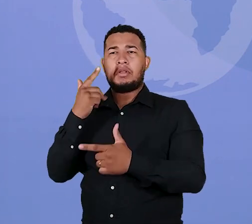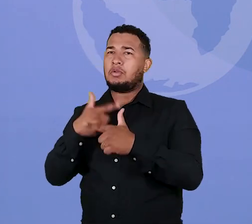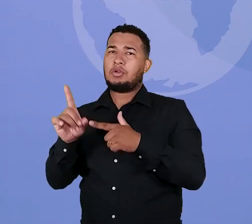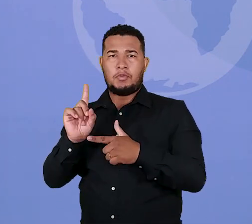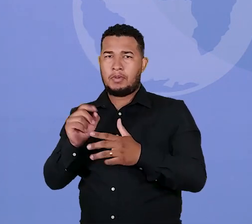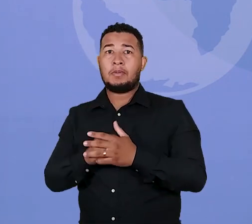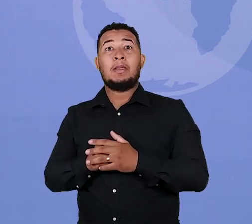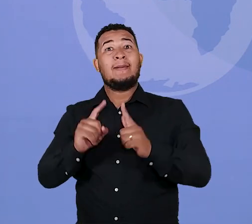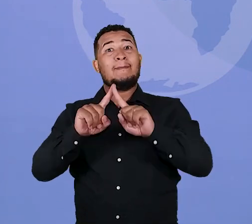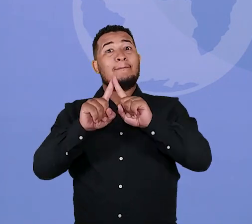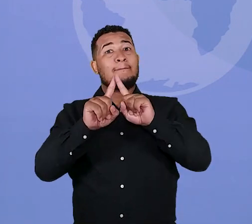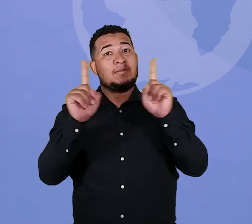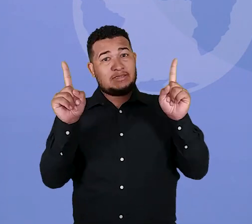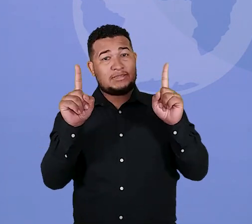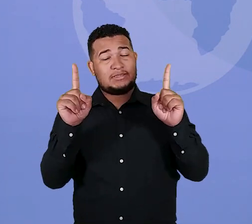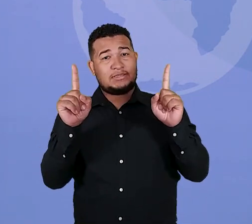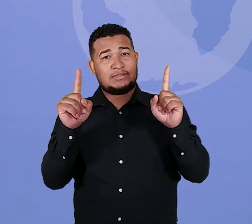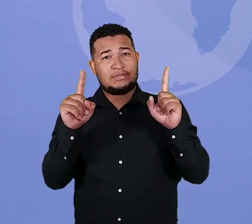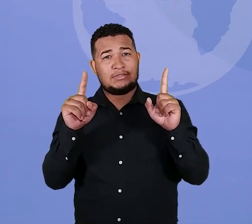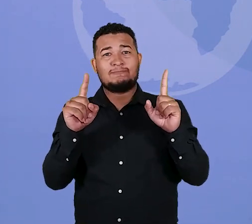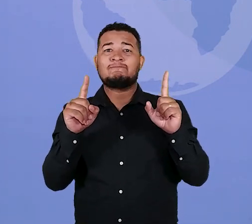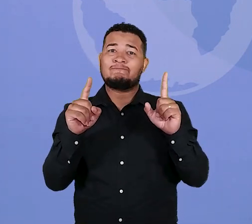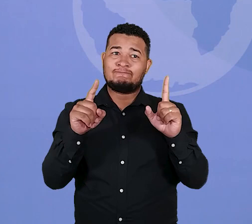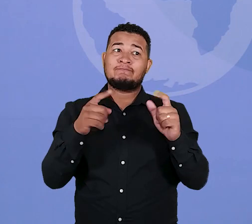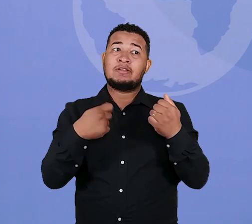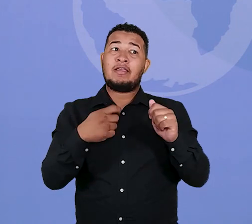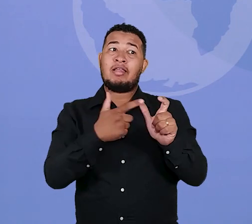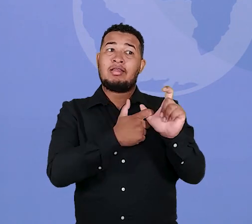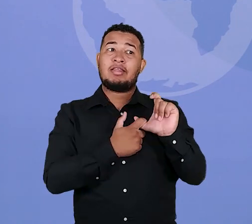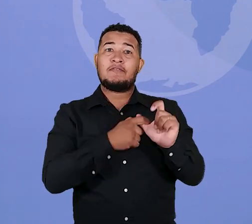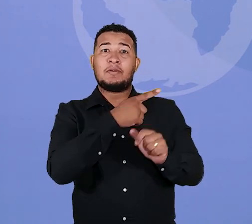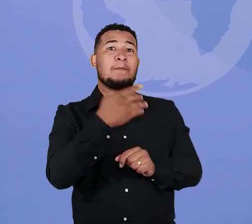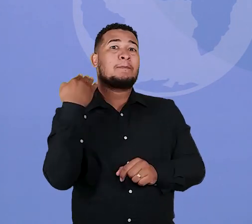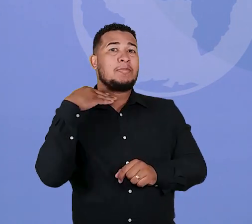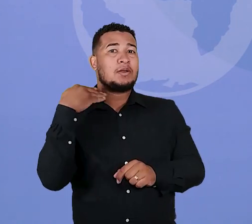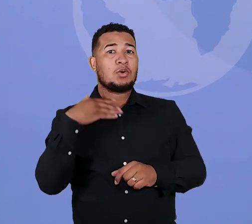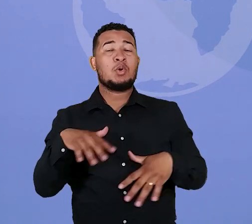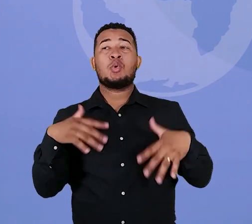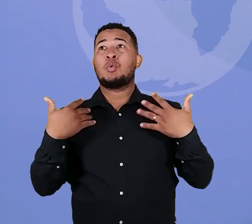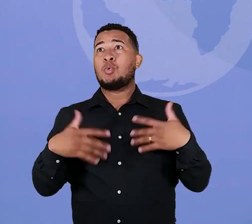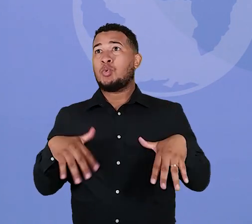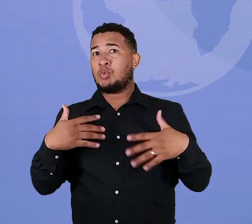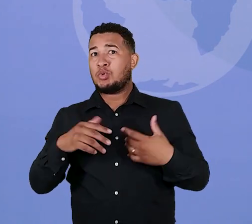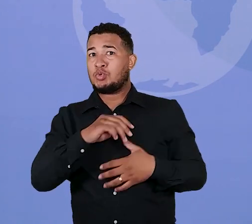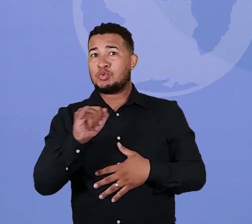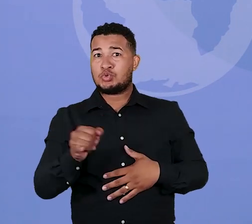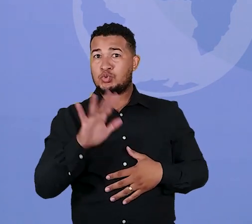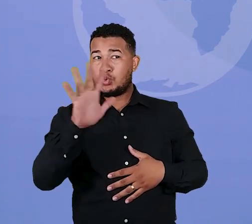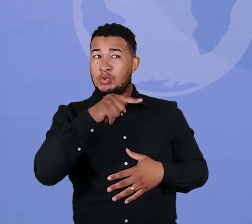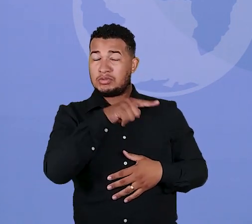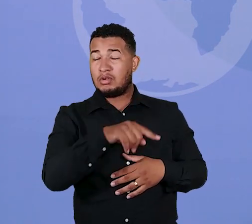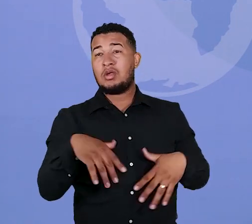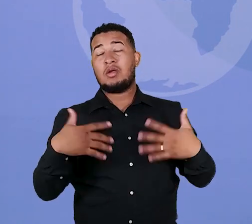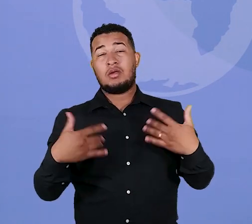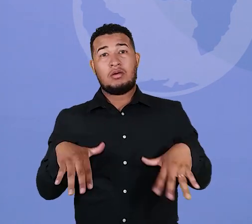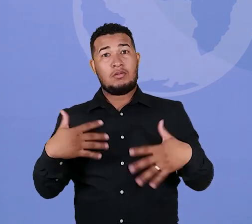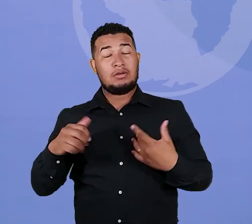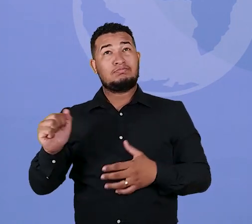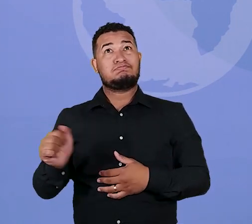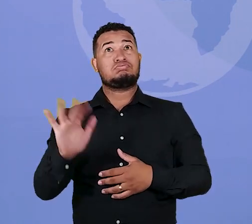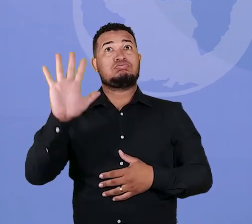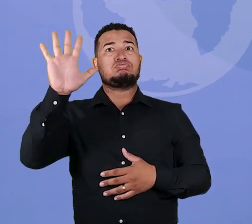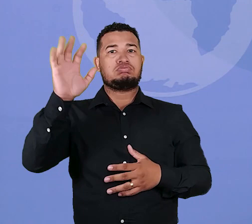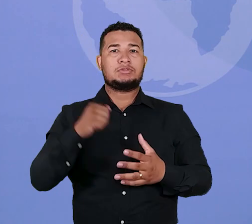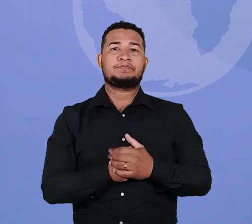cheque não voltou sem fundo. Mas você está devendo ao banco e olha, juro de cheque especial, não é bonito não, hein?